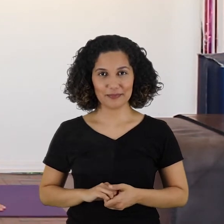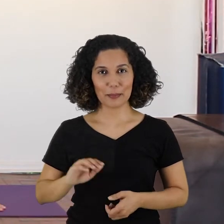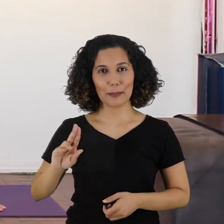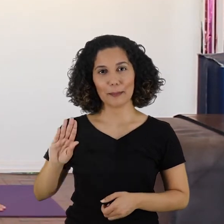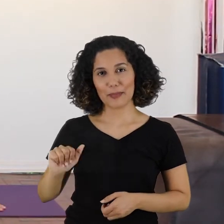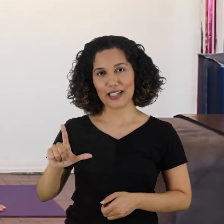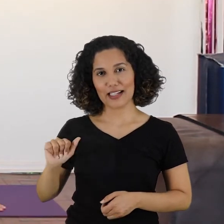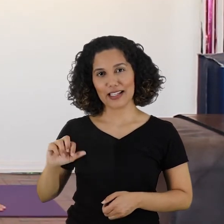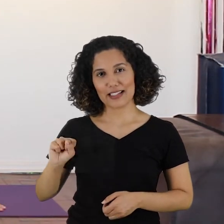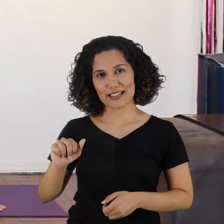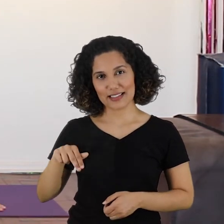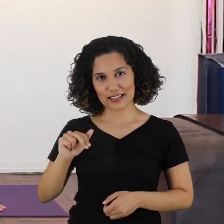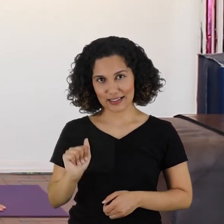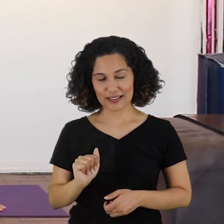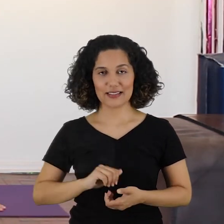Próximo.